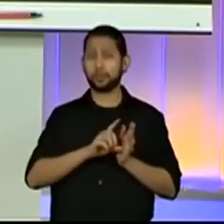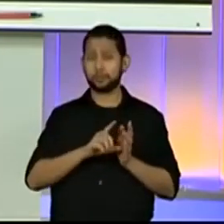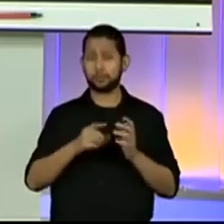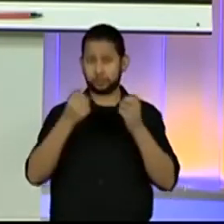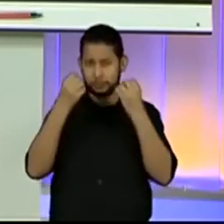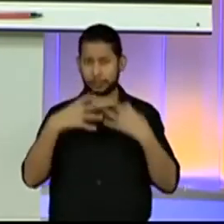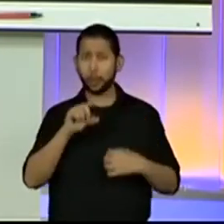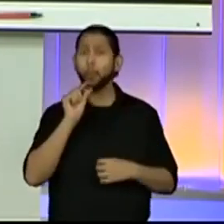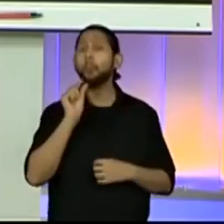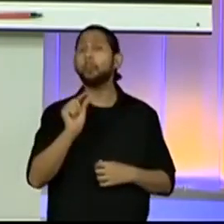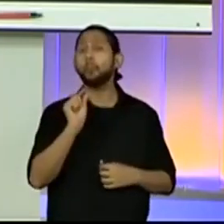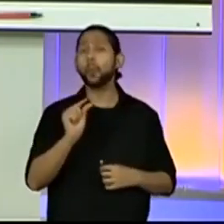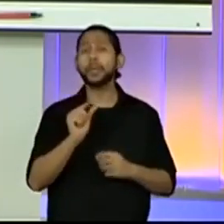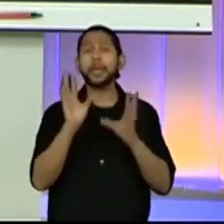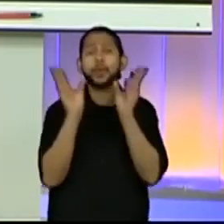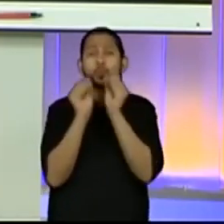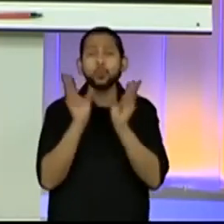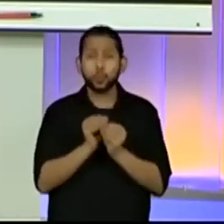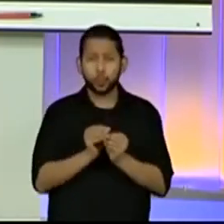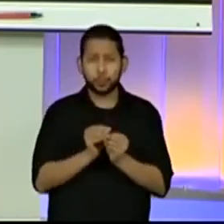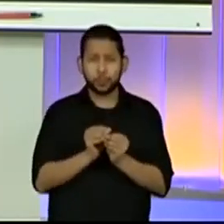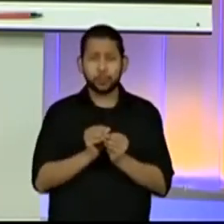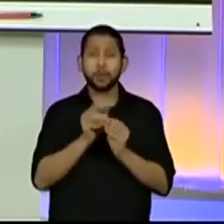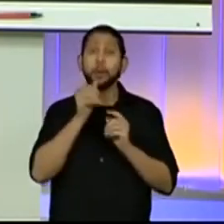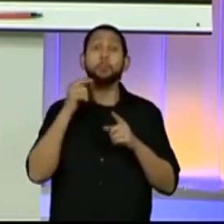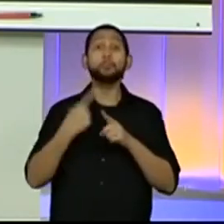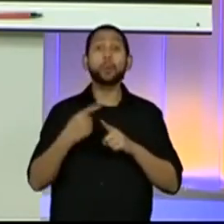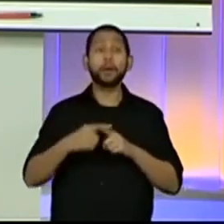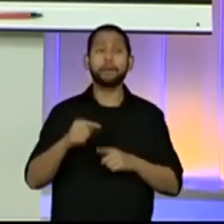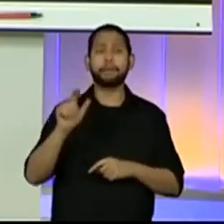falar um pouquinho resumidamente, porque